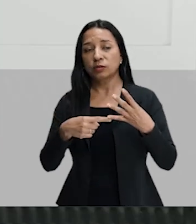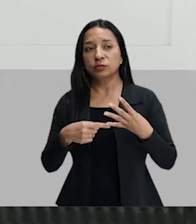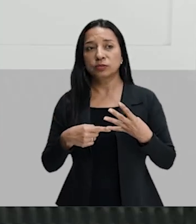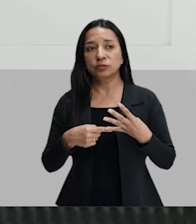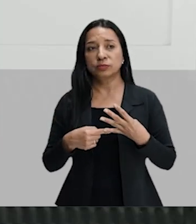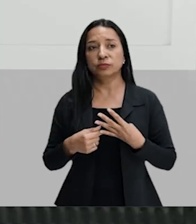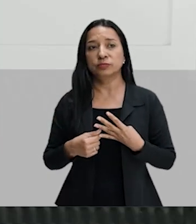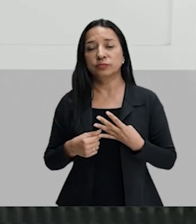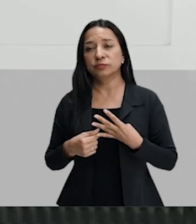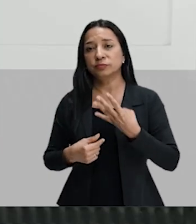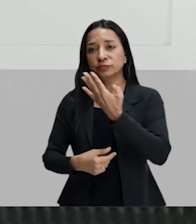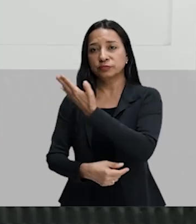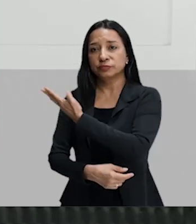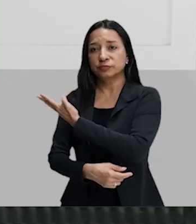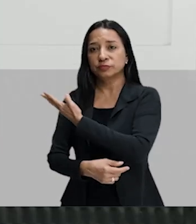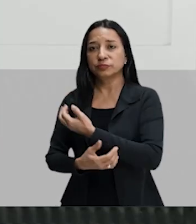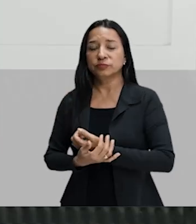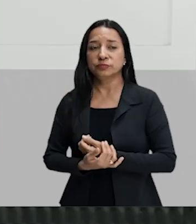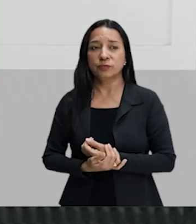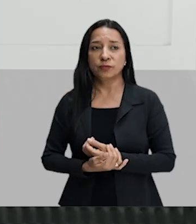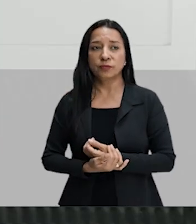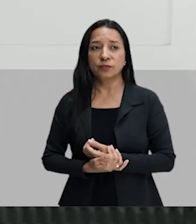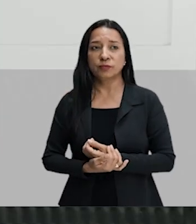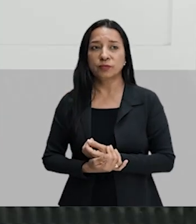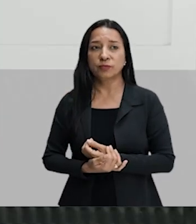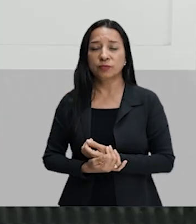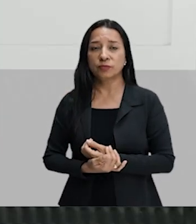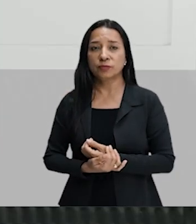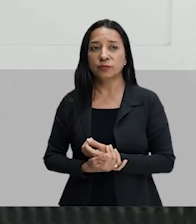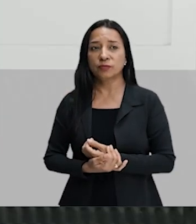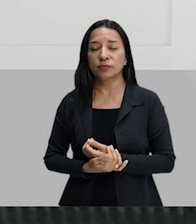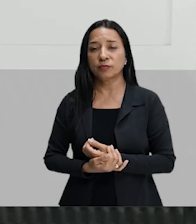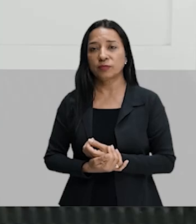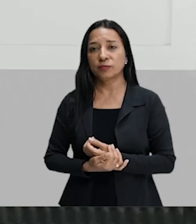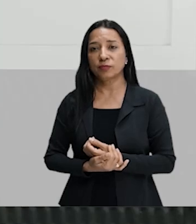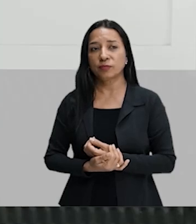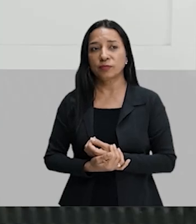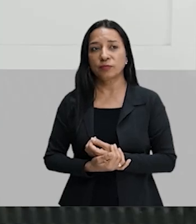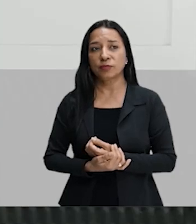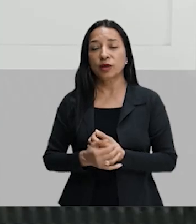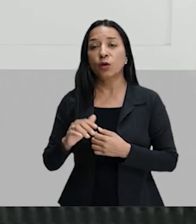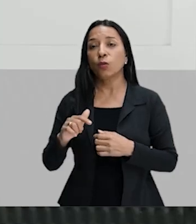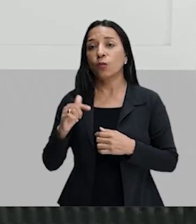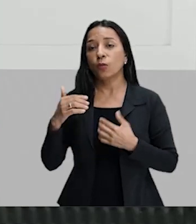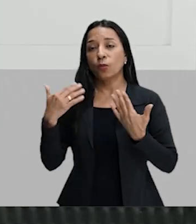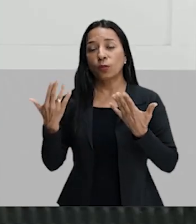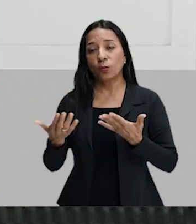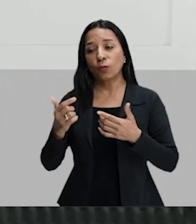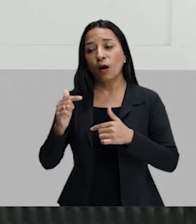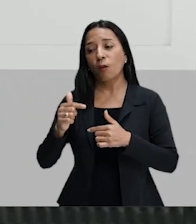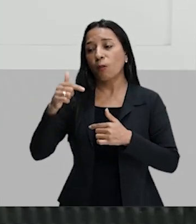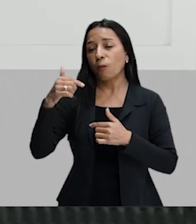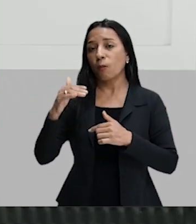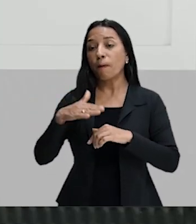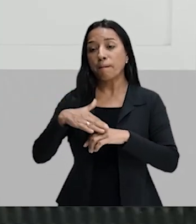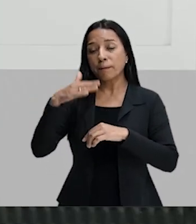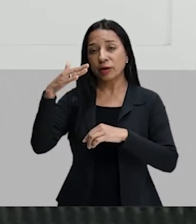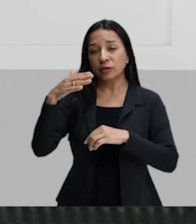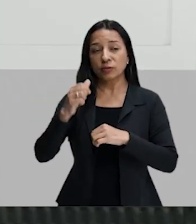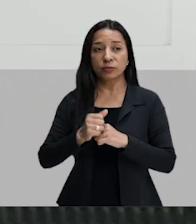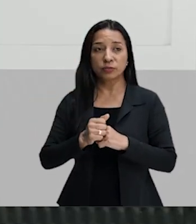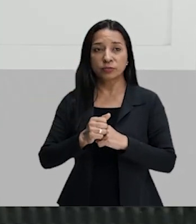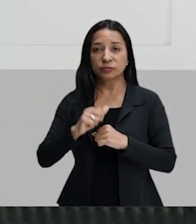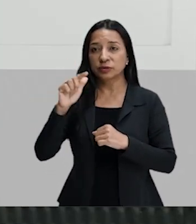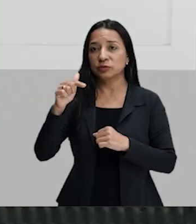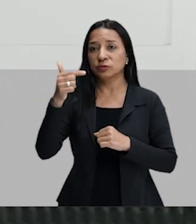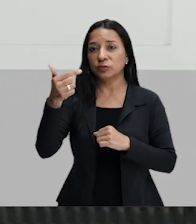px, x ao cubo mais x ao quadrado mais 7. Ora, você vai... Qual é o maior expoente? O maior expoente é